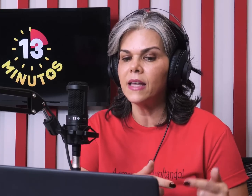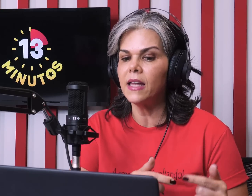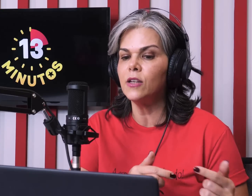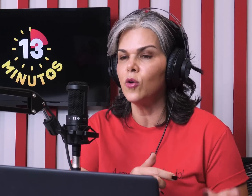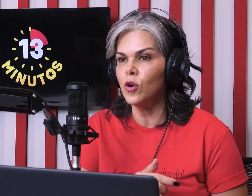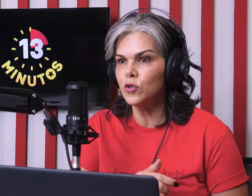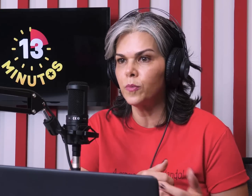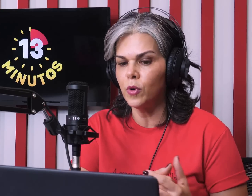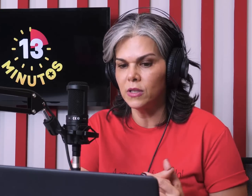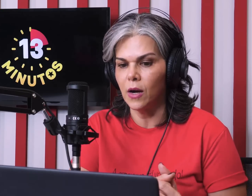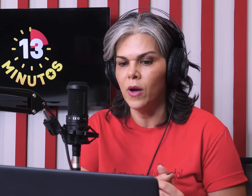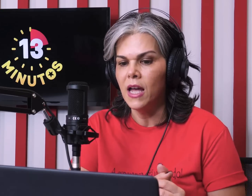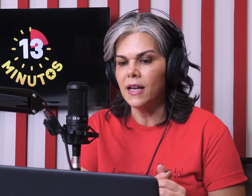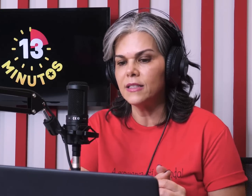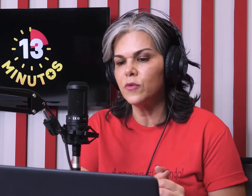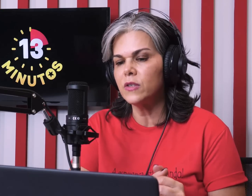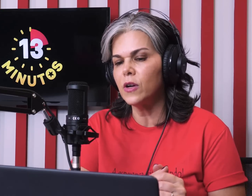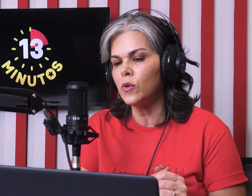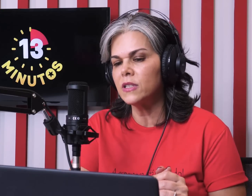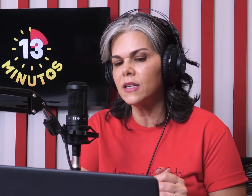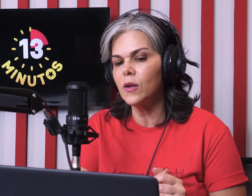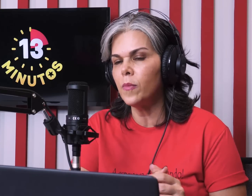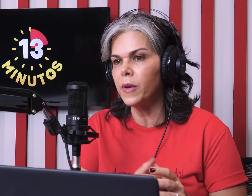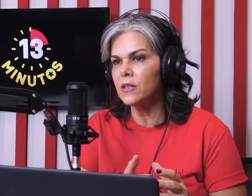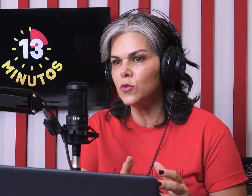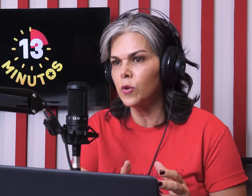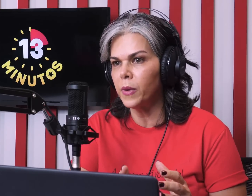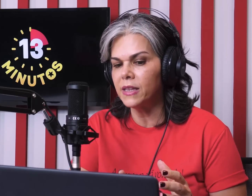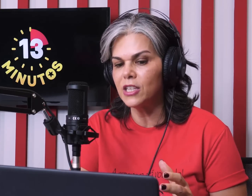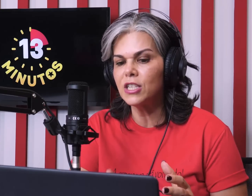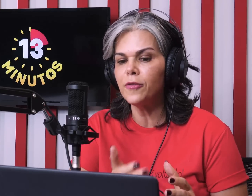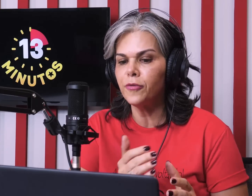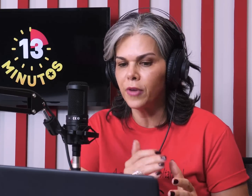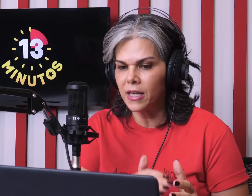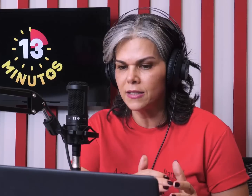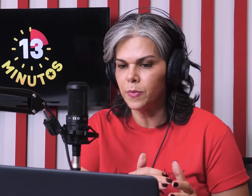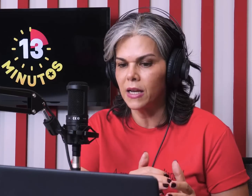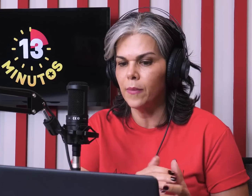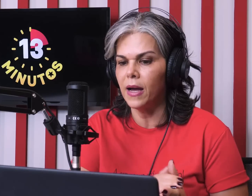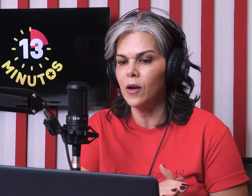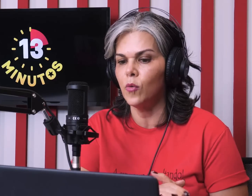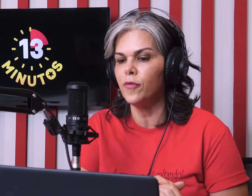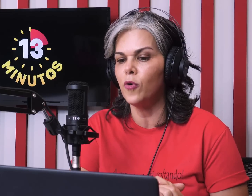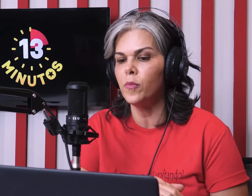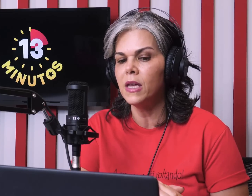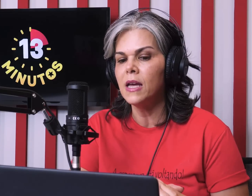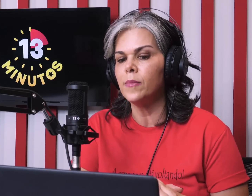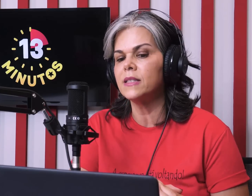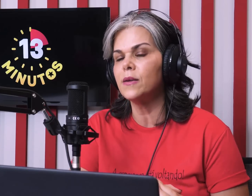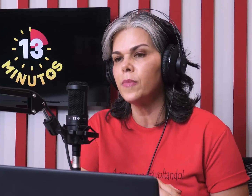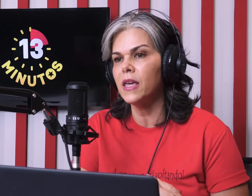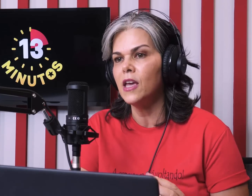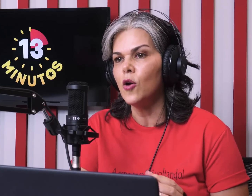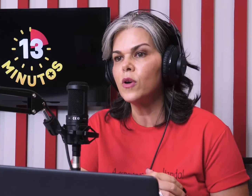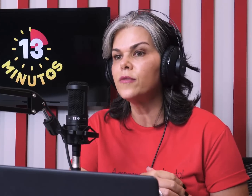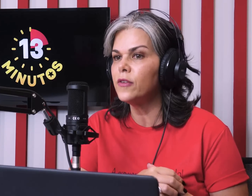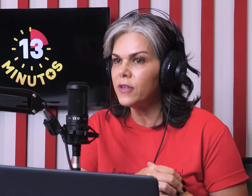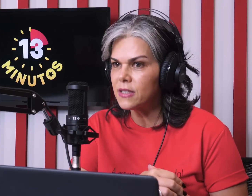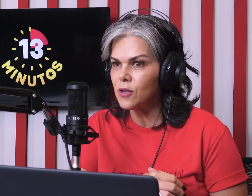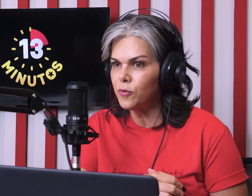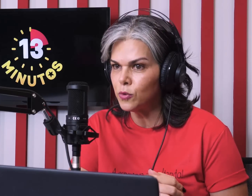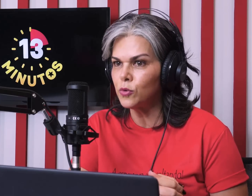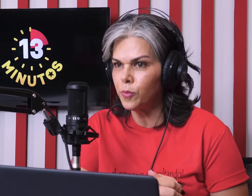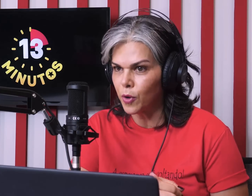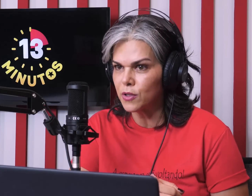ler a matéria em nosso portal. Assim você vai conhecer não apenas o que o PT já fez para acabar com a fome, mas também o que